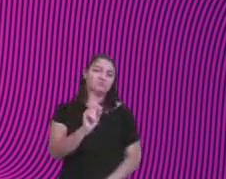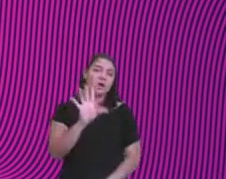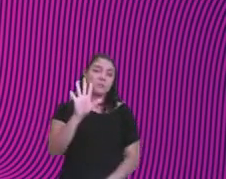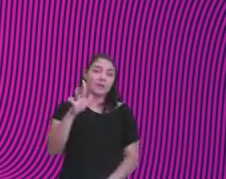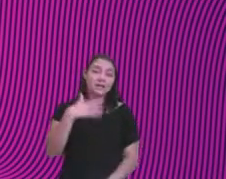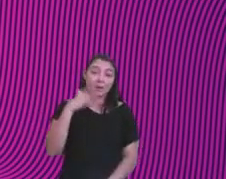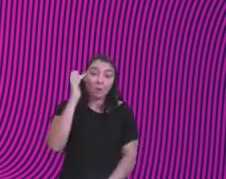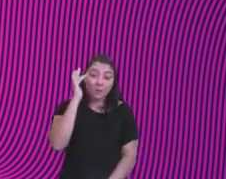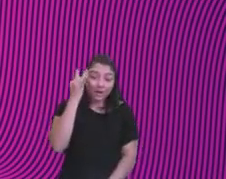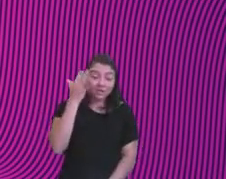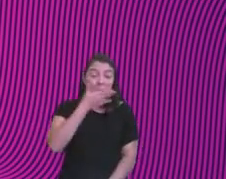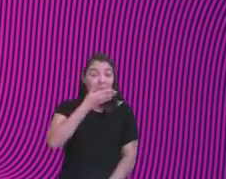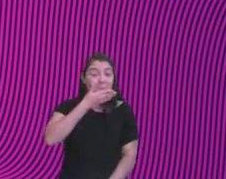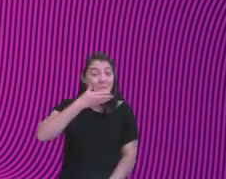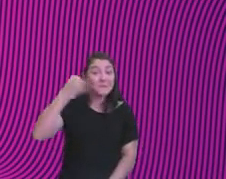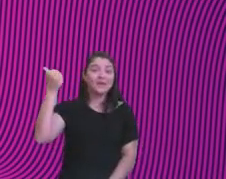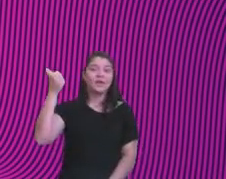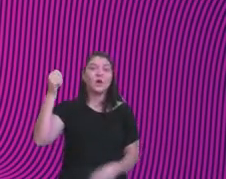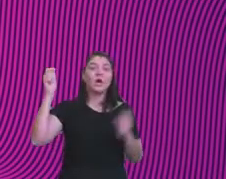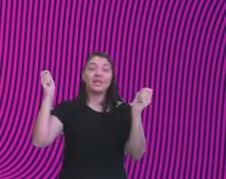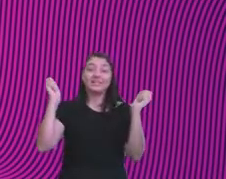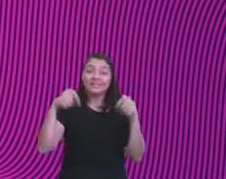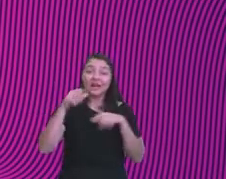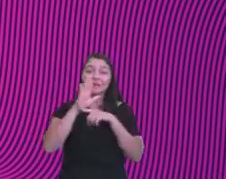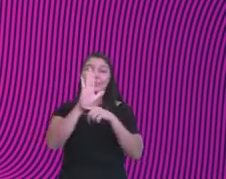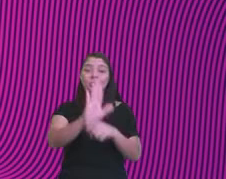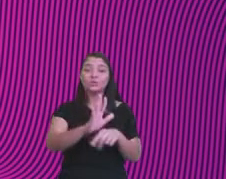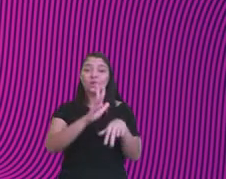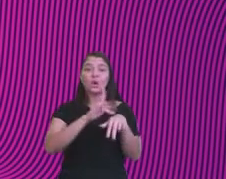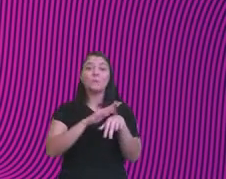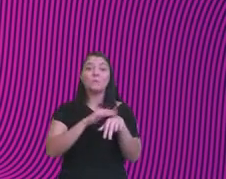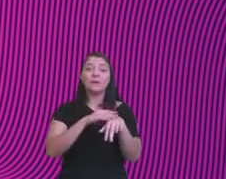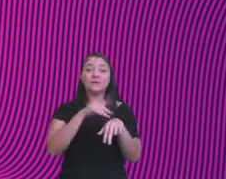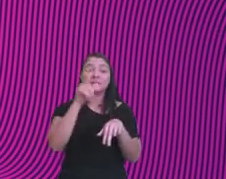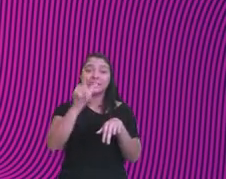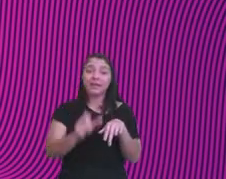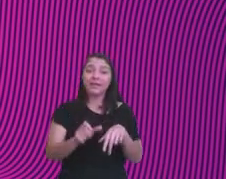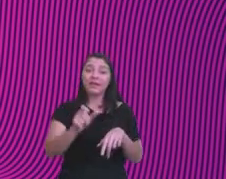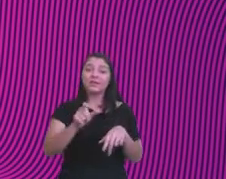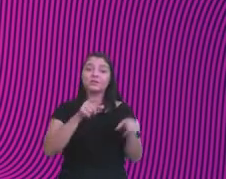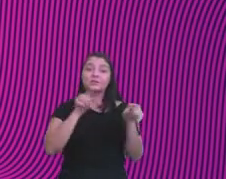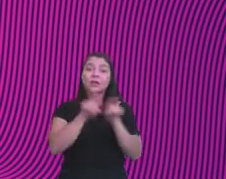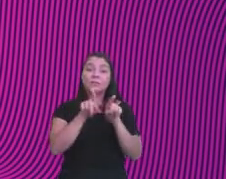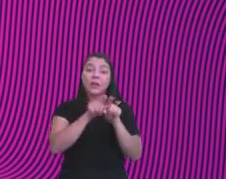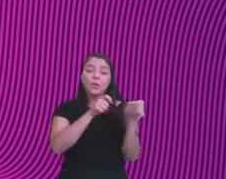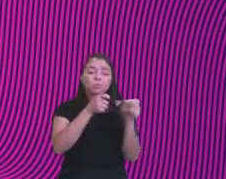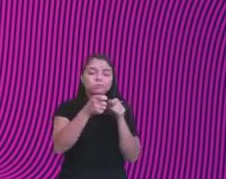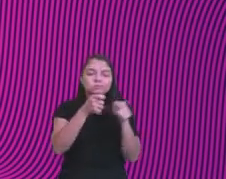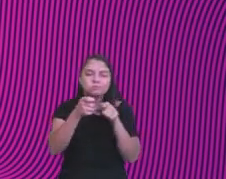gente tem uma maior preservação e visualização e controle dessa dissecção,